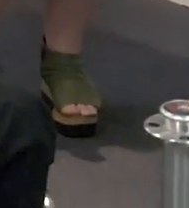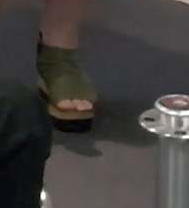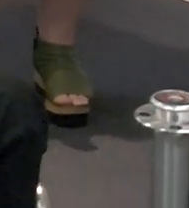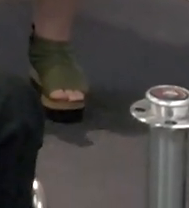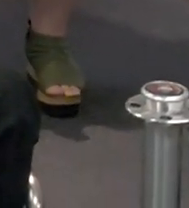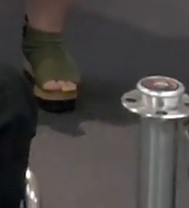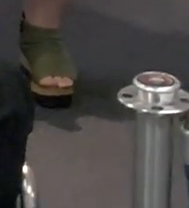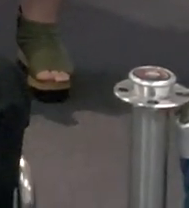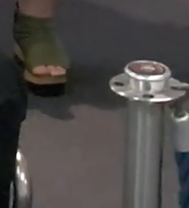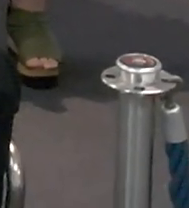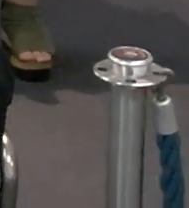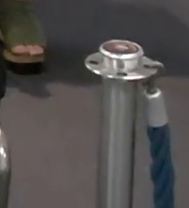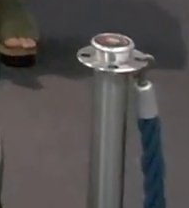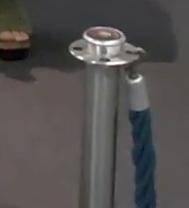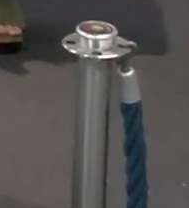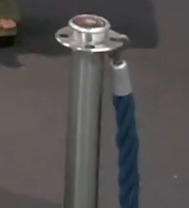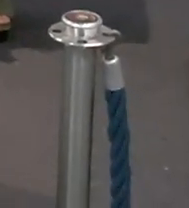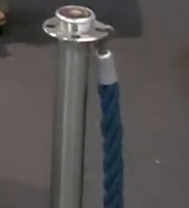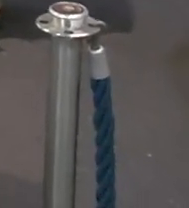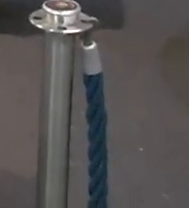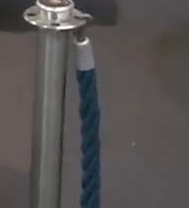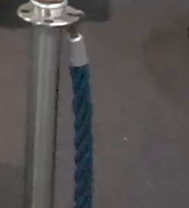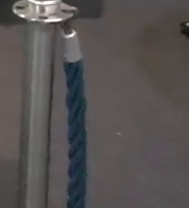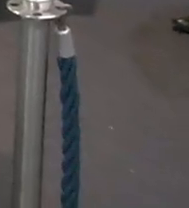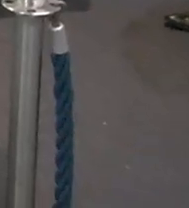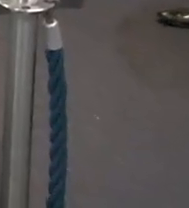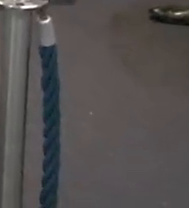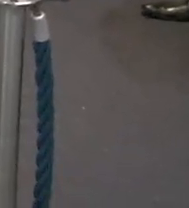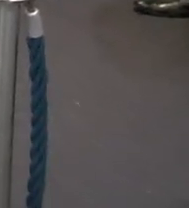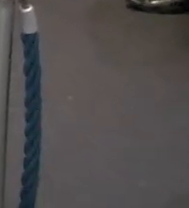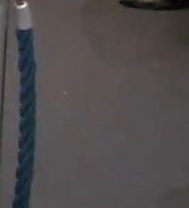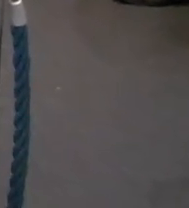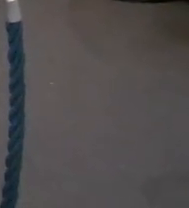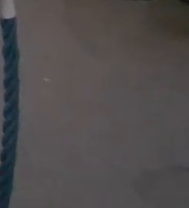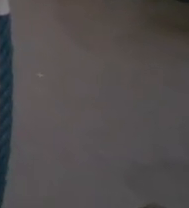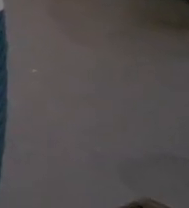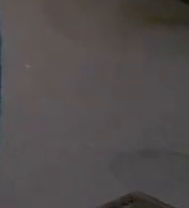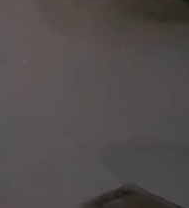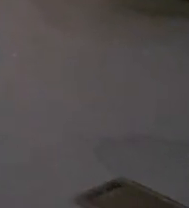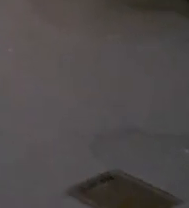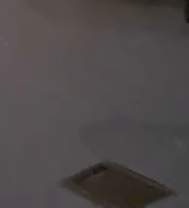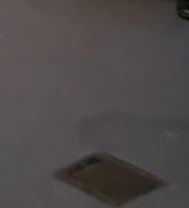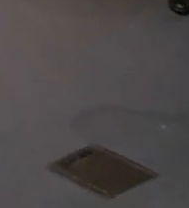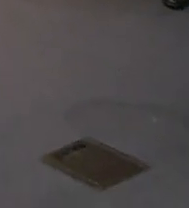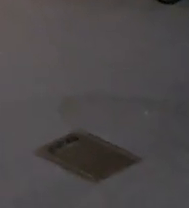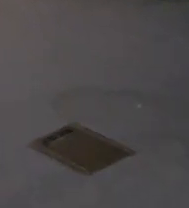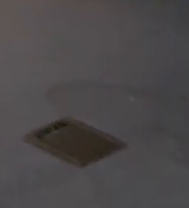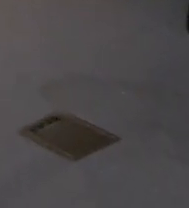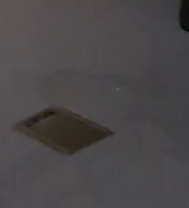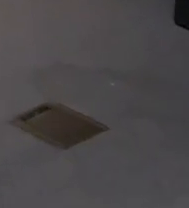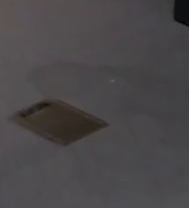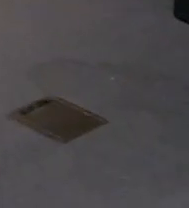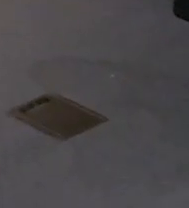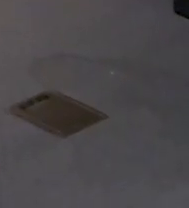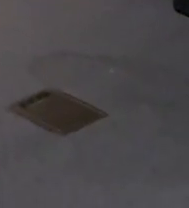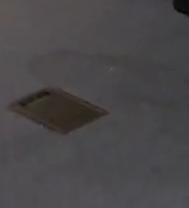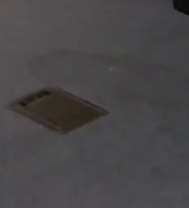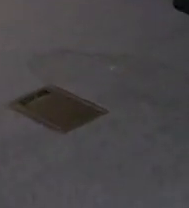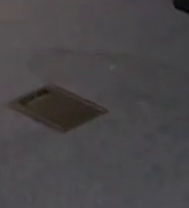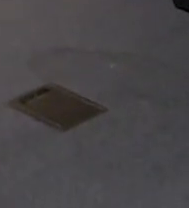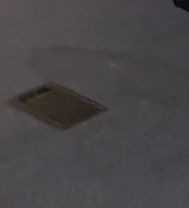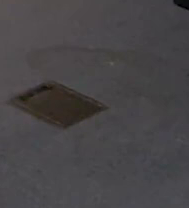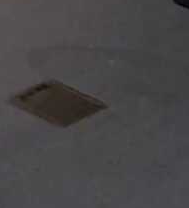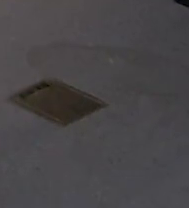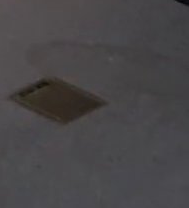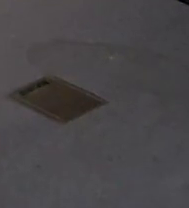aí a senhora poderia preparar um documento a gente também vai encaminhar formalmente a gente vai abrir essa discussão dentro do TJ com